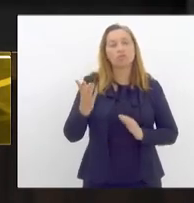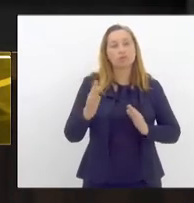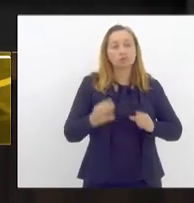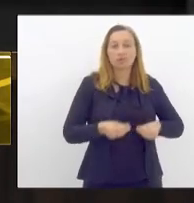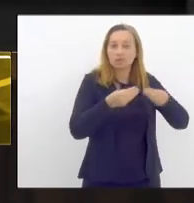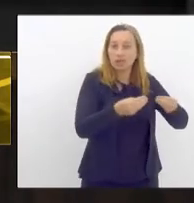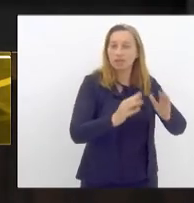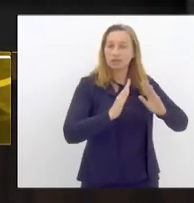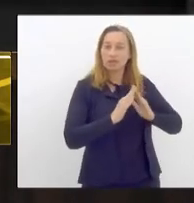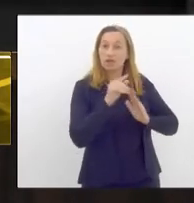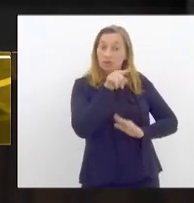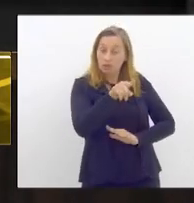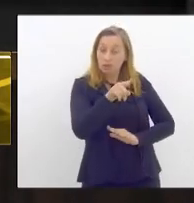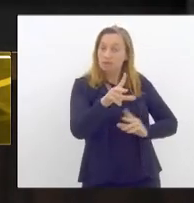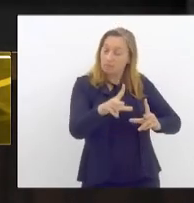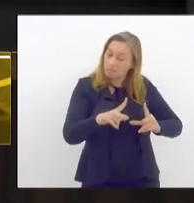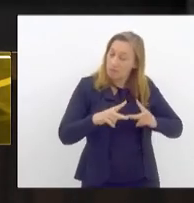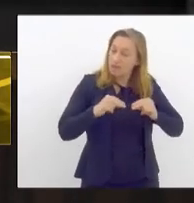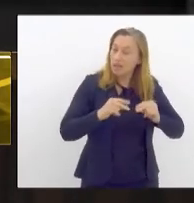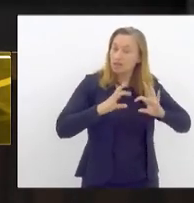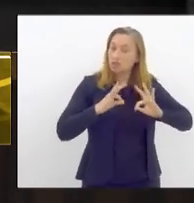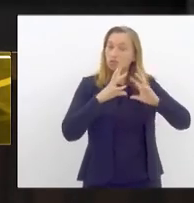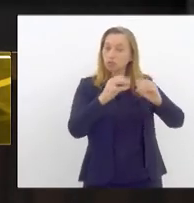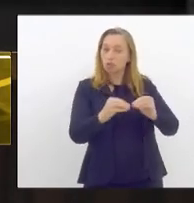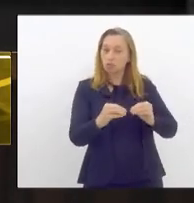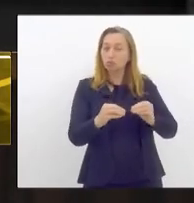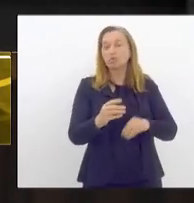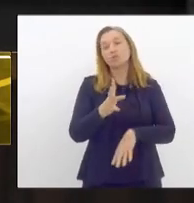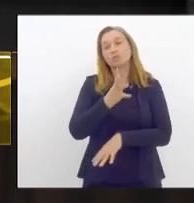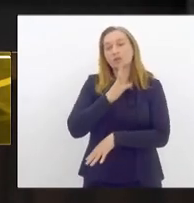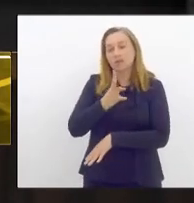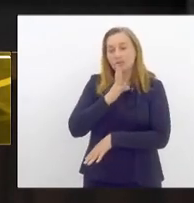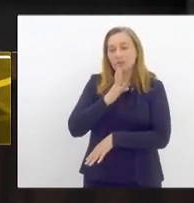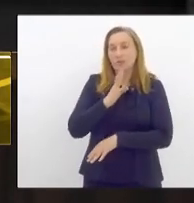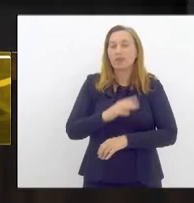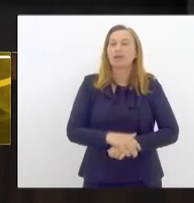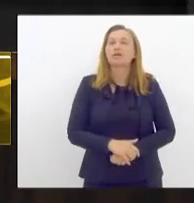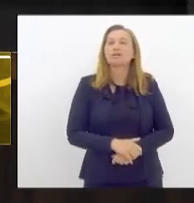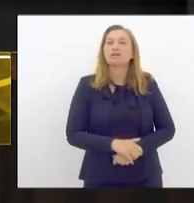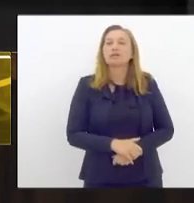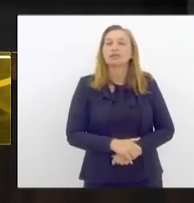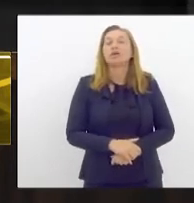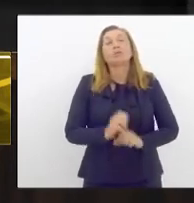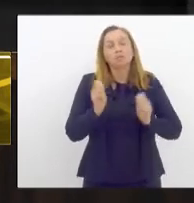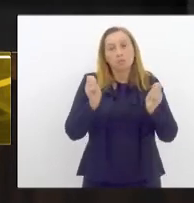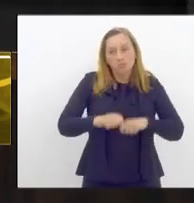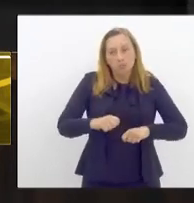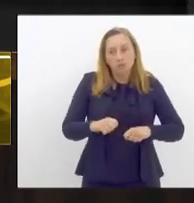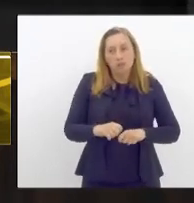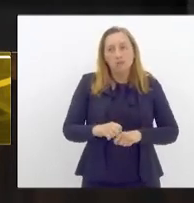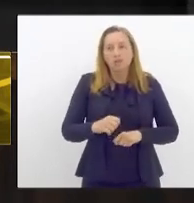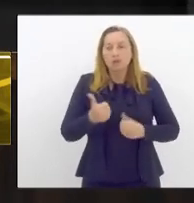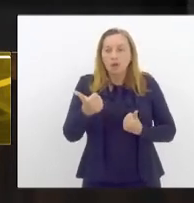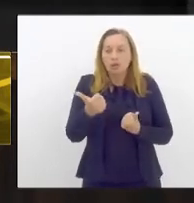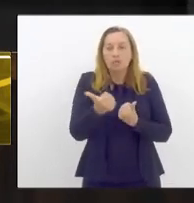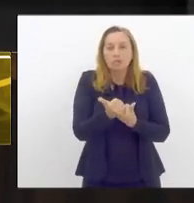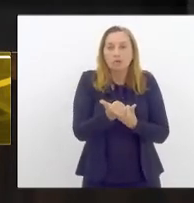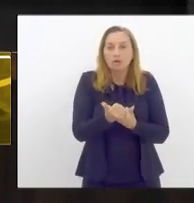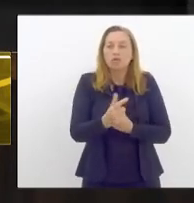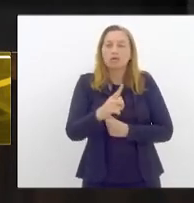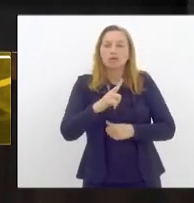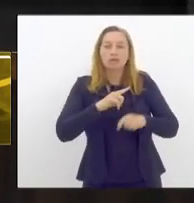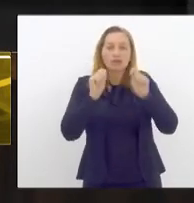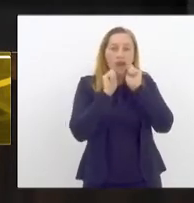Você é merecedor de todo esse reconhecimento e Pode contar sempre com apoio